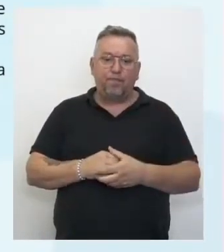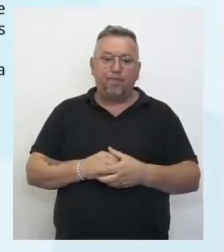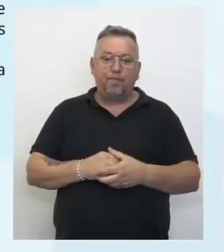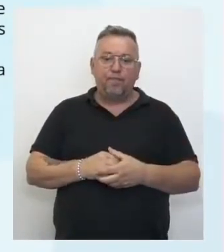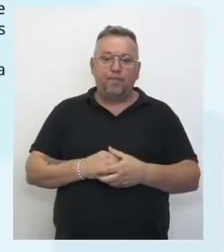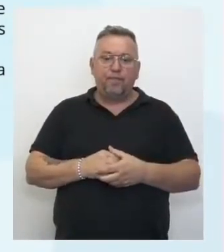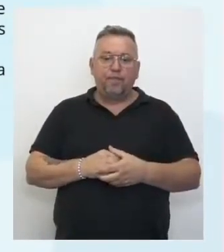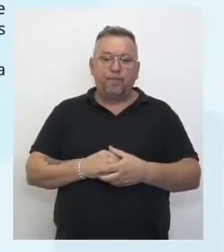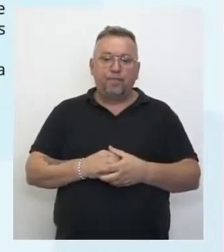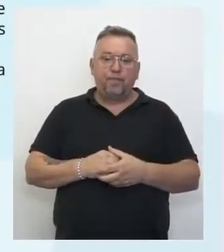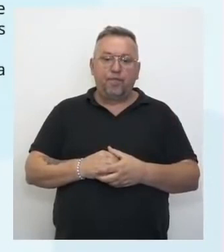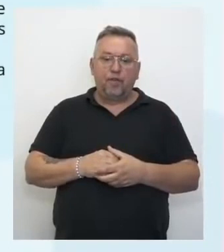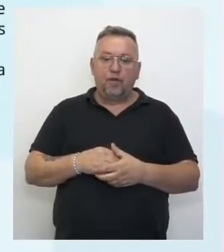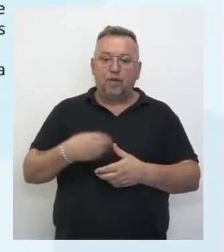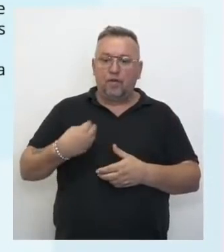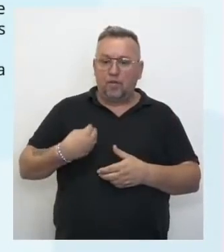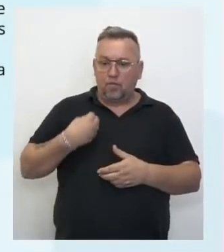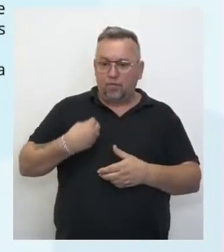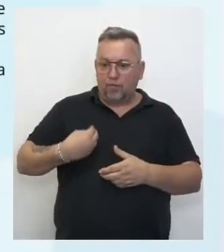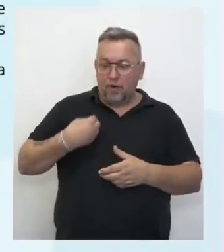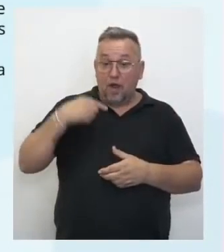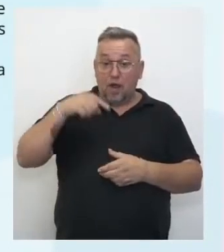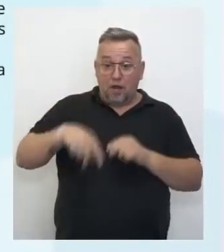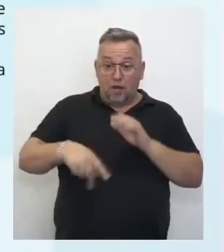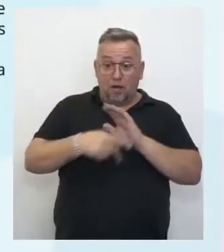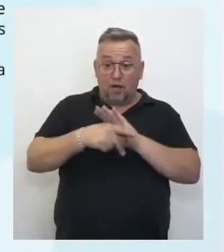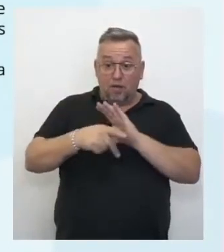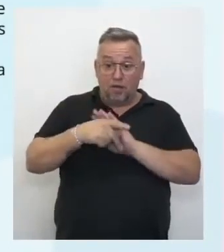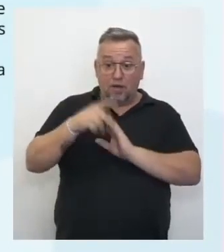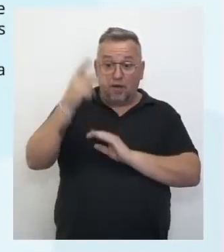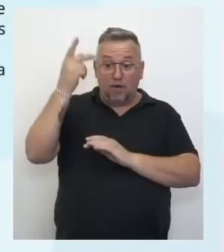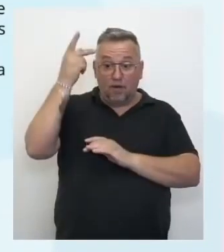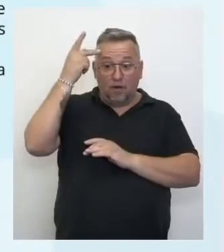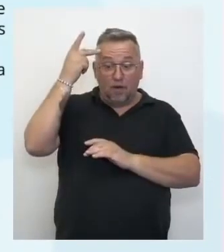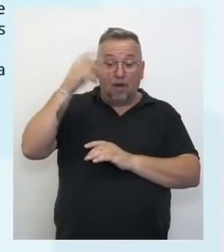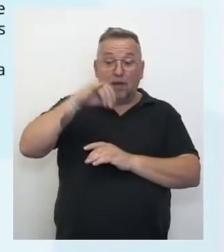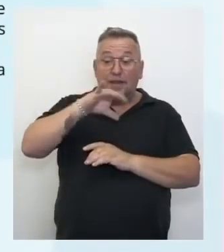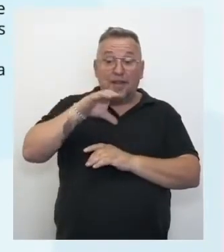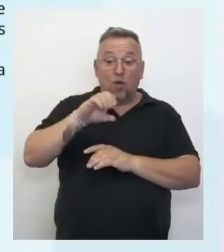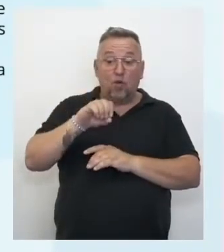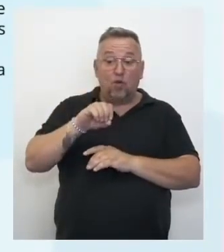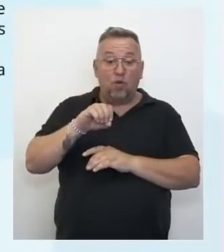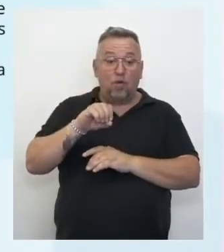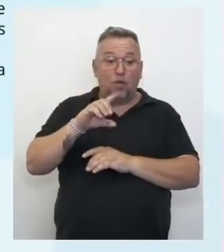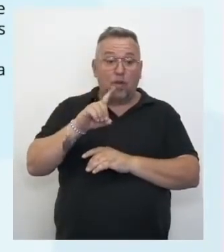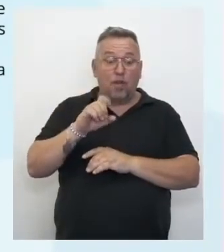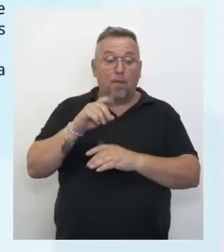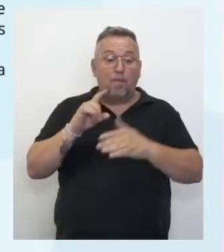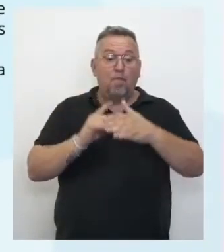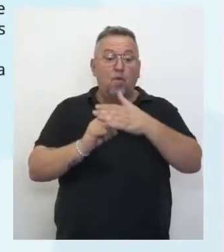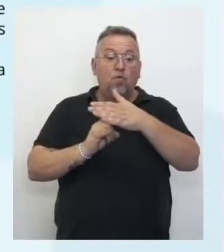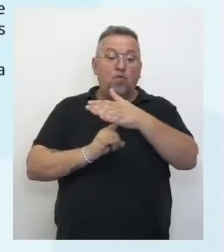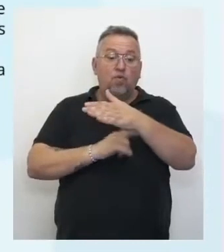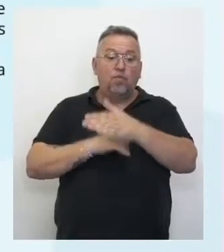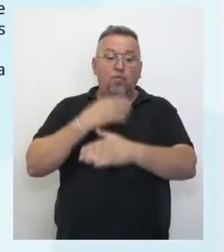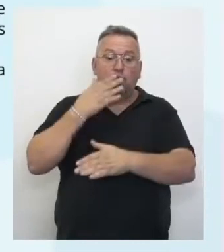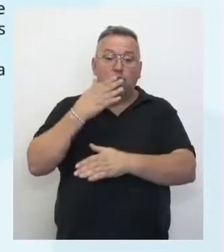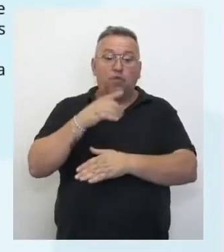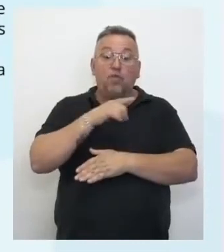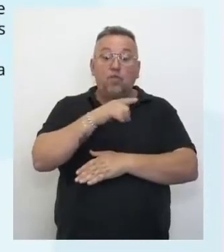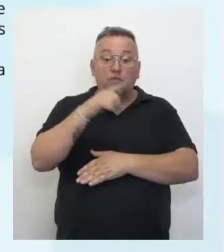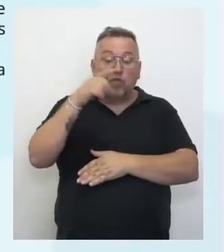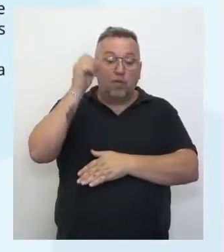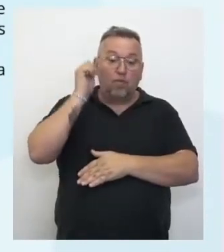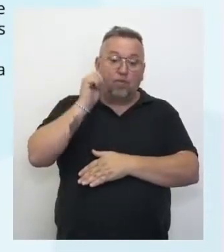Vamos lá. Residentes e domiciliados à cidade de São João da Ponte, solicita de Vossa